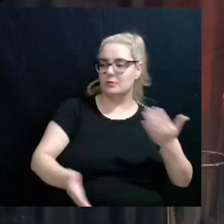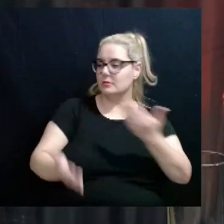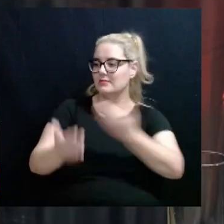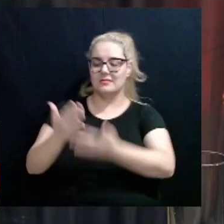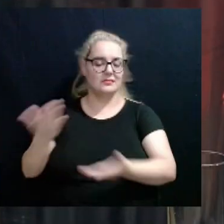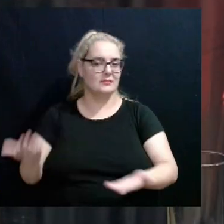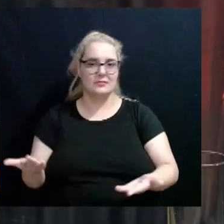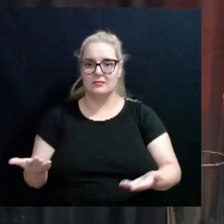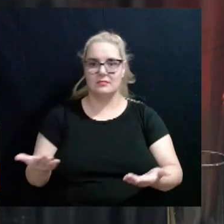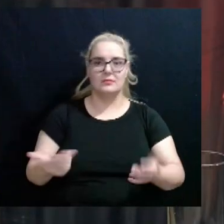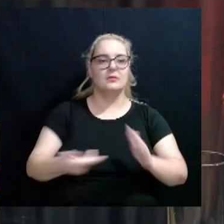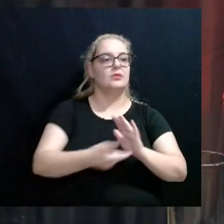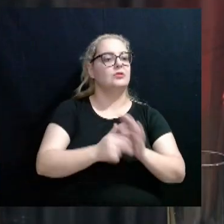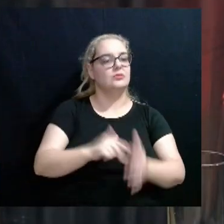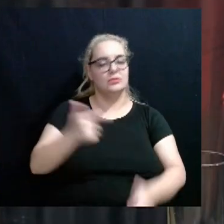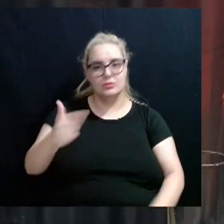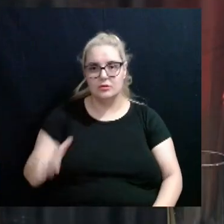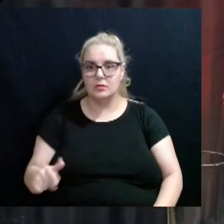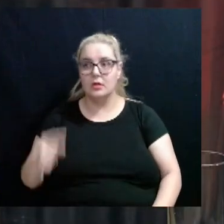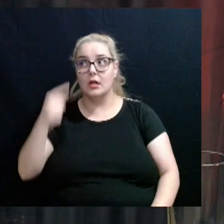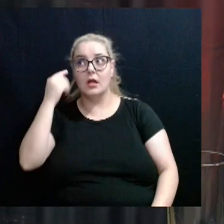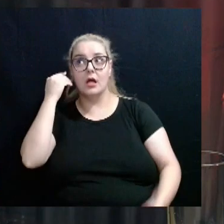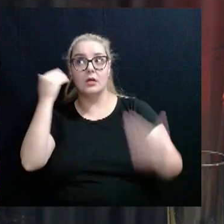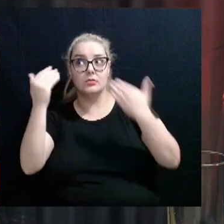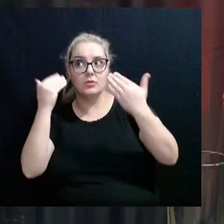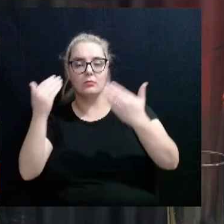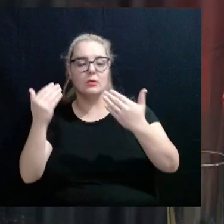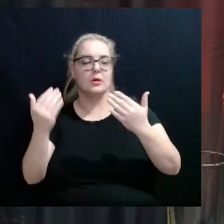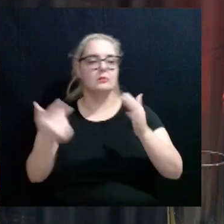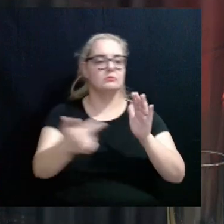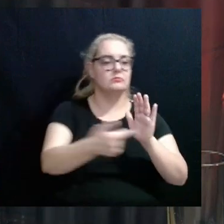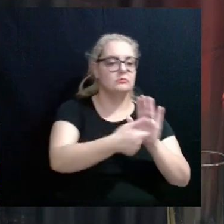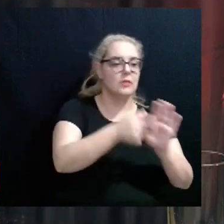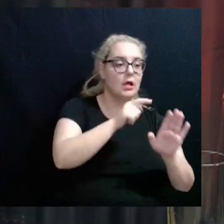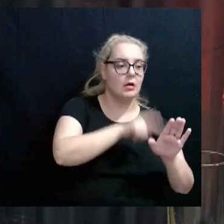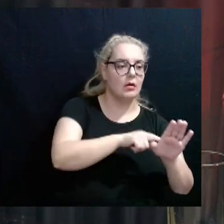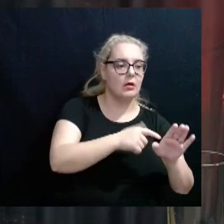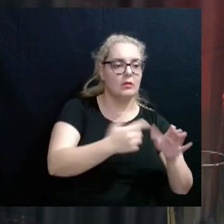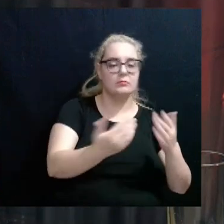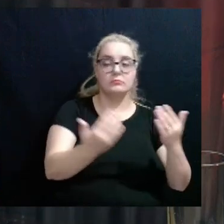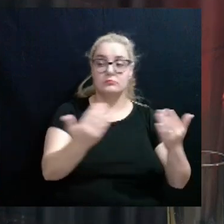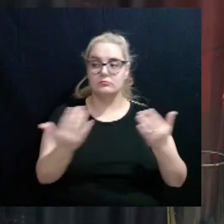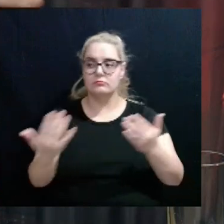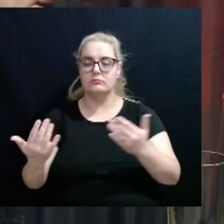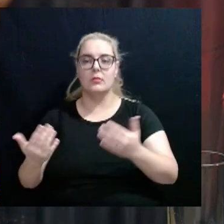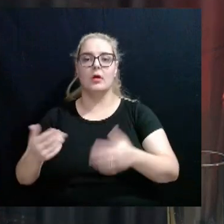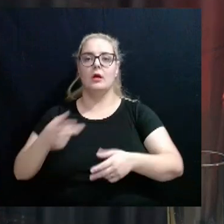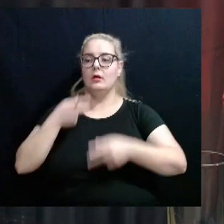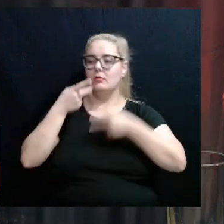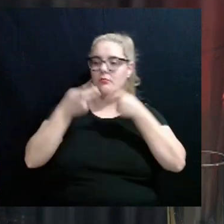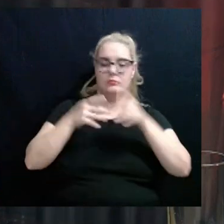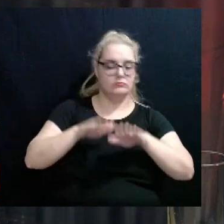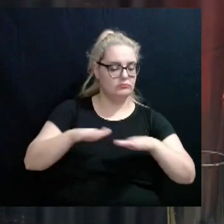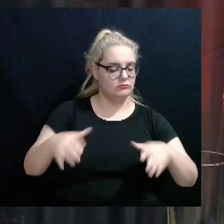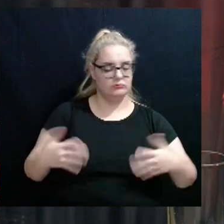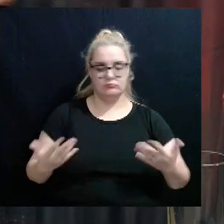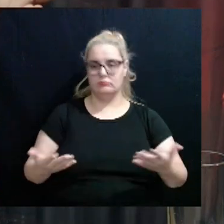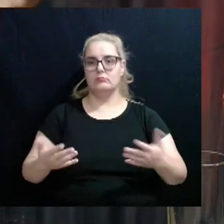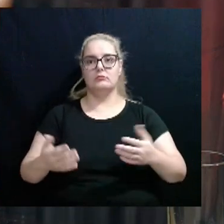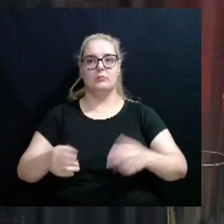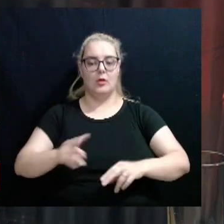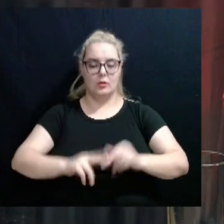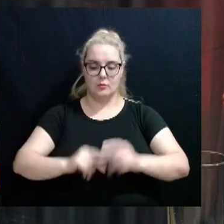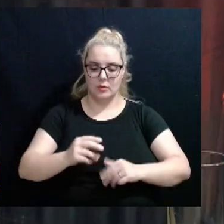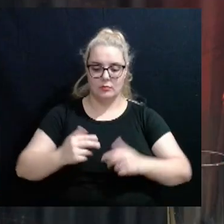podem ser feitas, as histórias podem ser contadas ao redor da mesa, em torno de uma fogueira ou usando